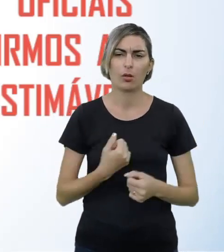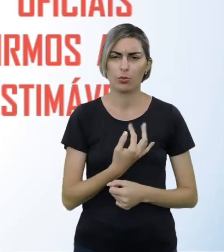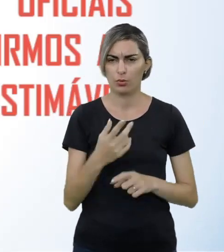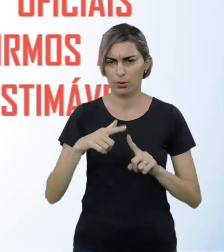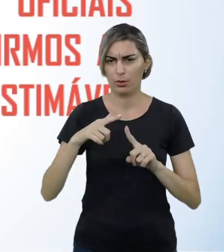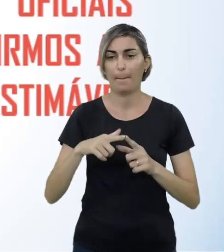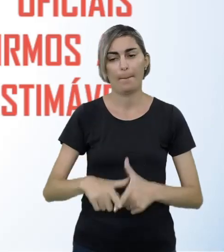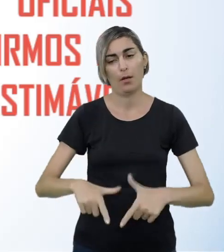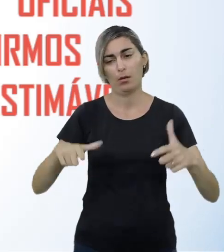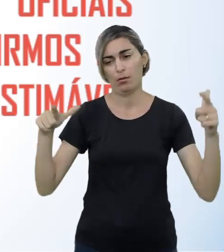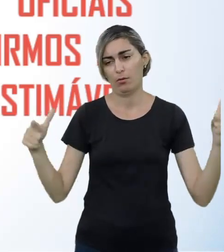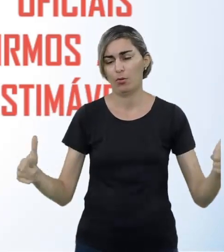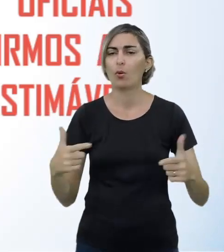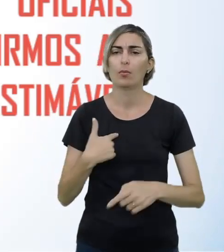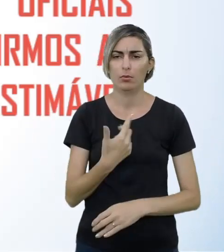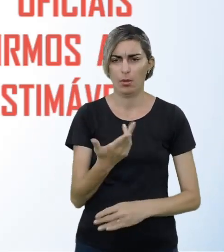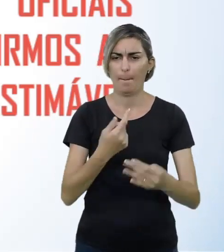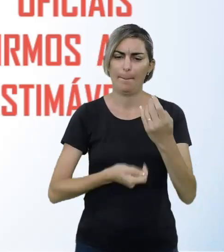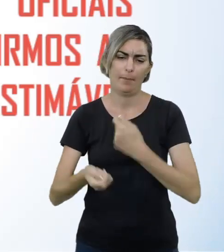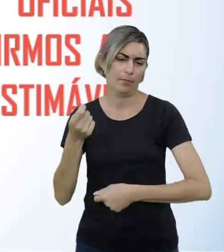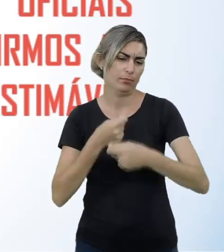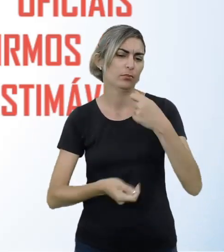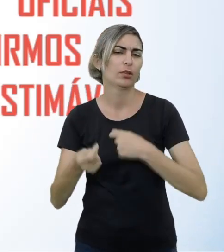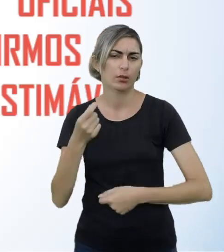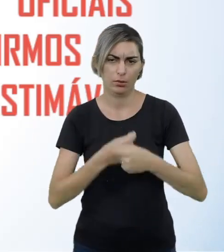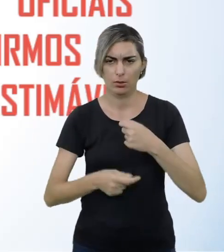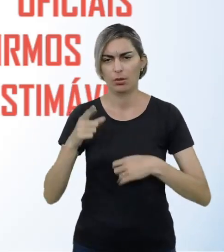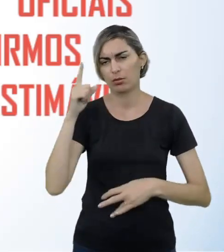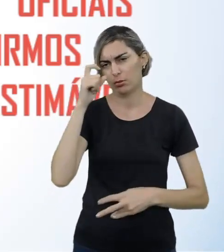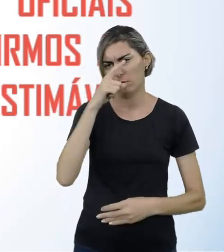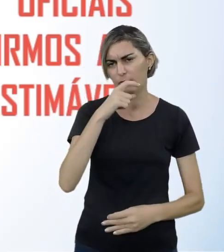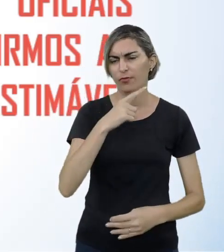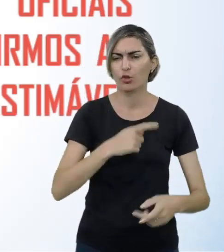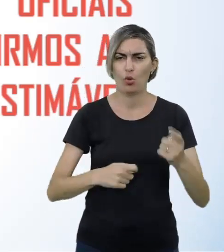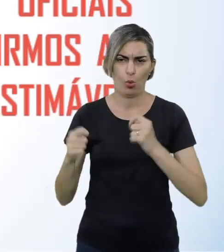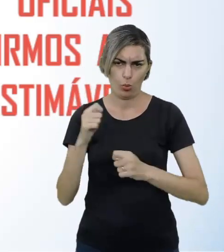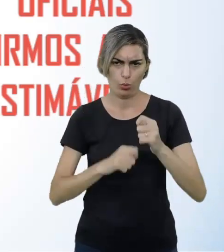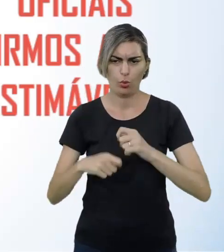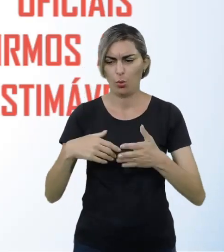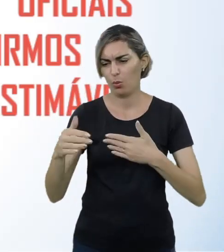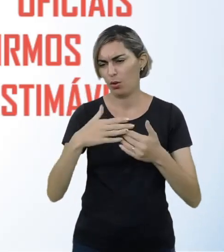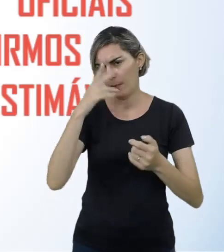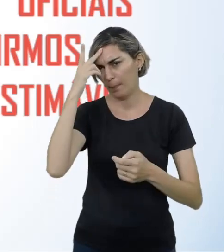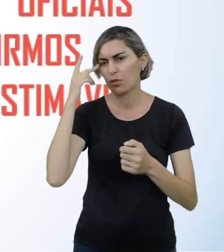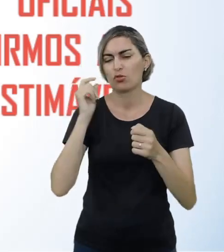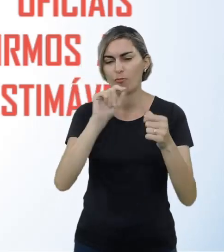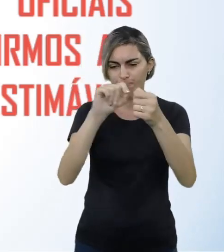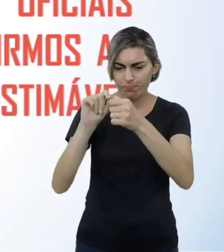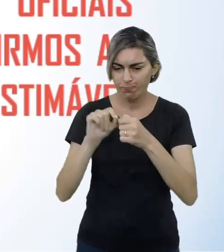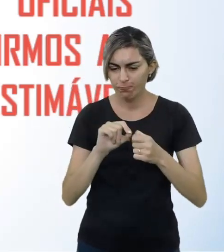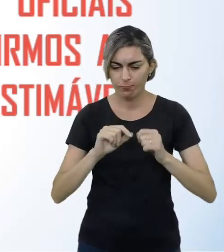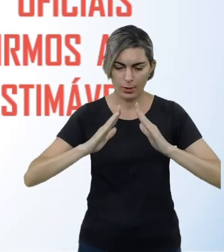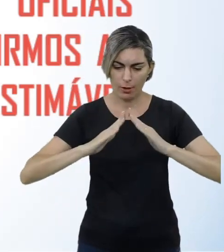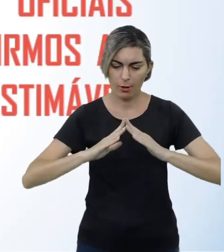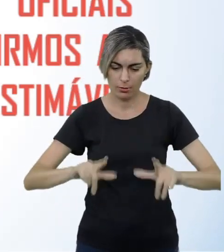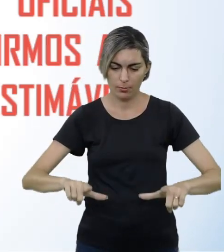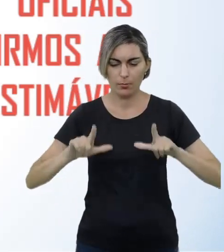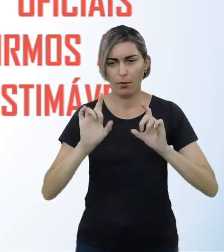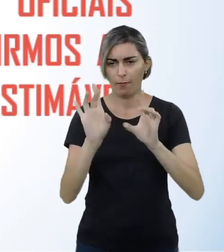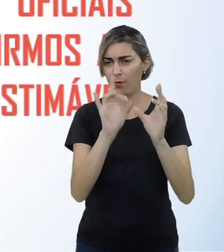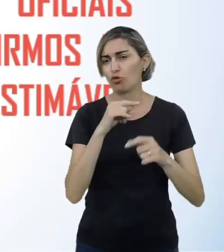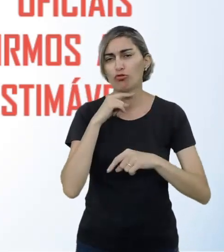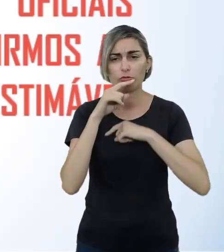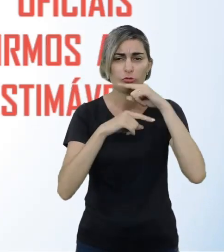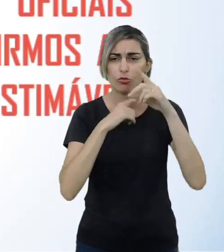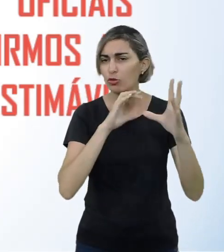Vai ser um número muito maior e, por ser um mercado que é difícil a gente controlar, já que qualquer pessoa pode reproduzir essa placa em casa e comercializar, a